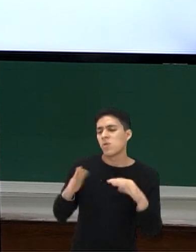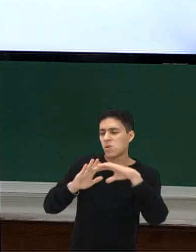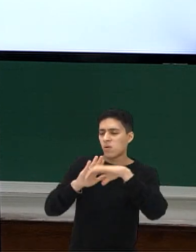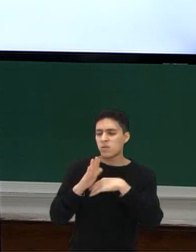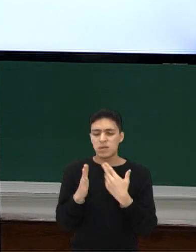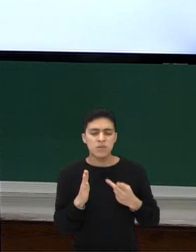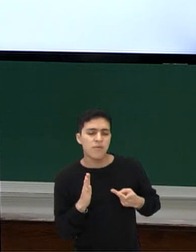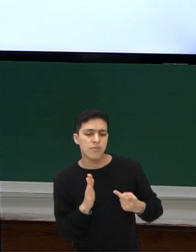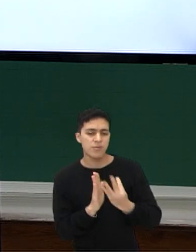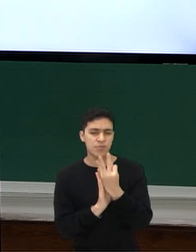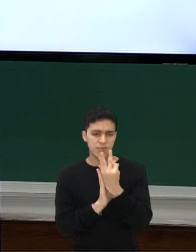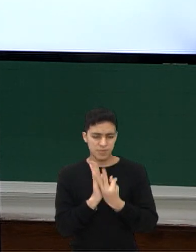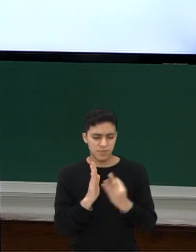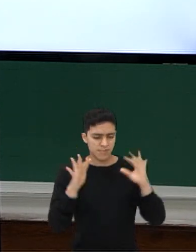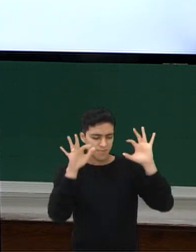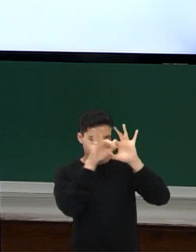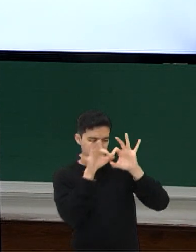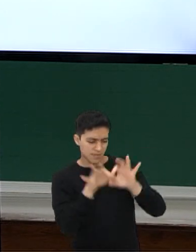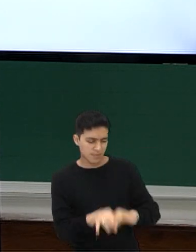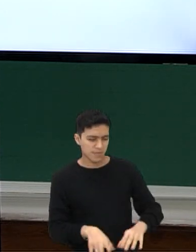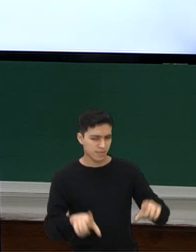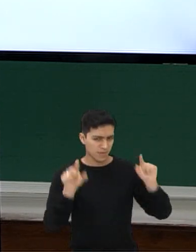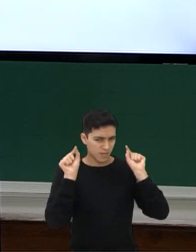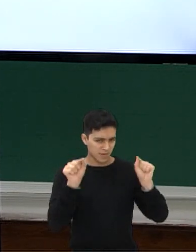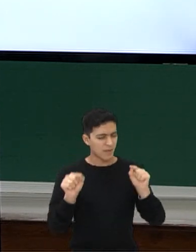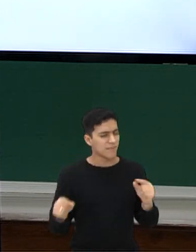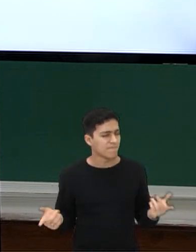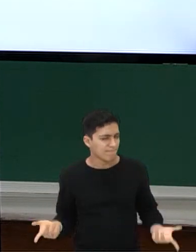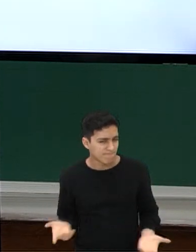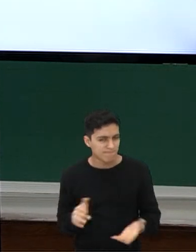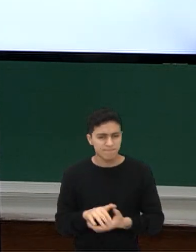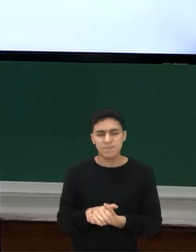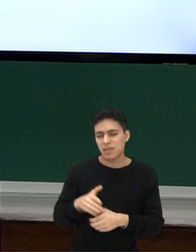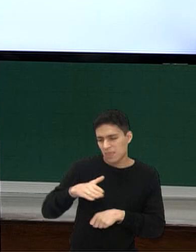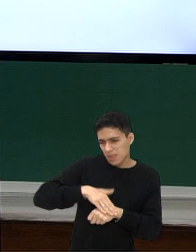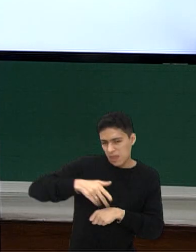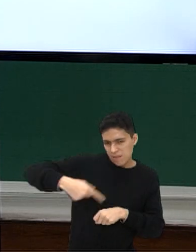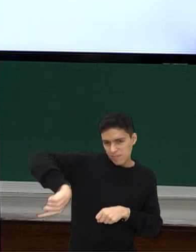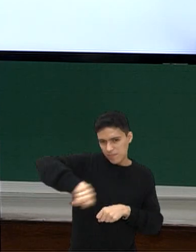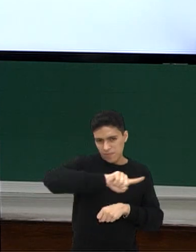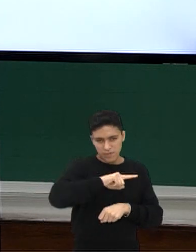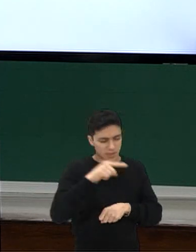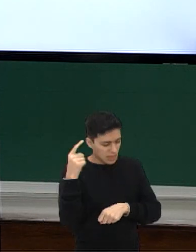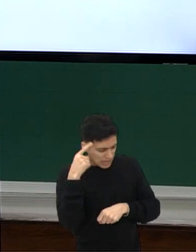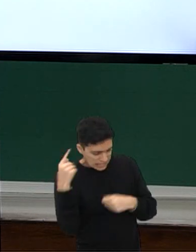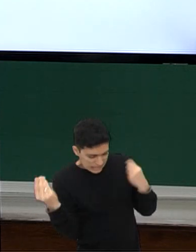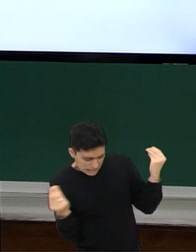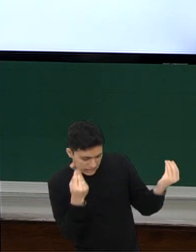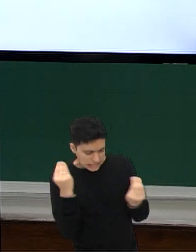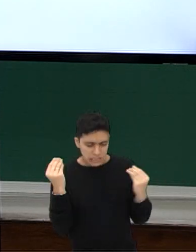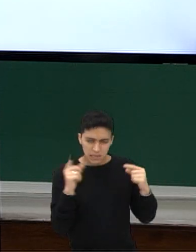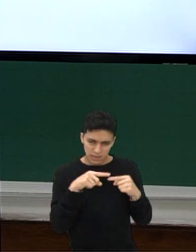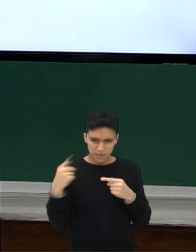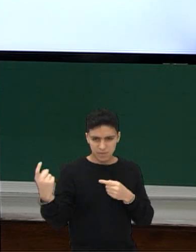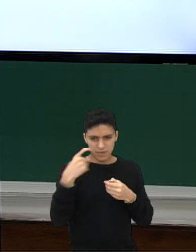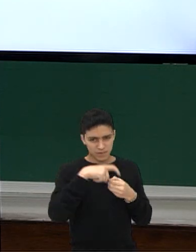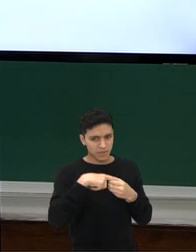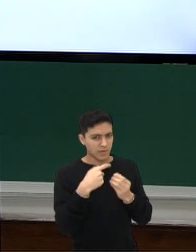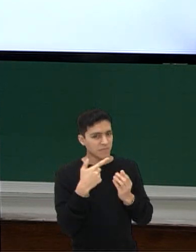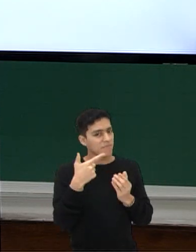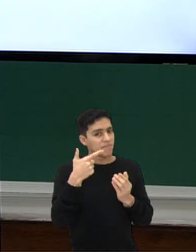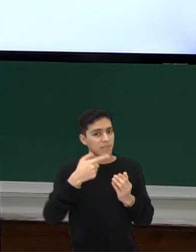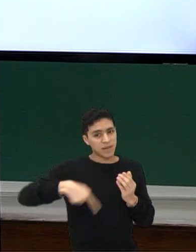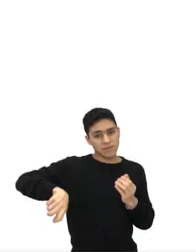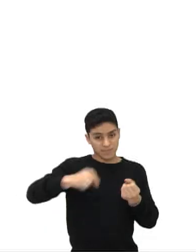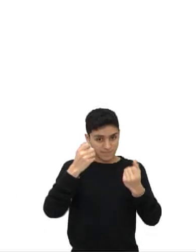texto? Eles fazem essa ligação dando ideia de quê? Certo? Eu dou um tempinho para você, você pensa bem aí e a gente já volta para